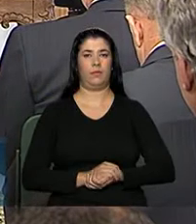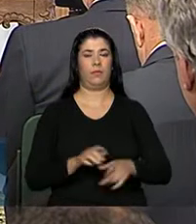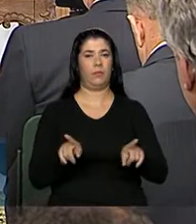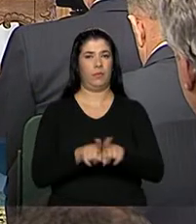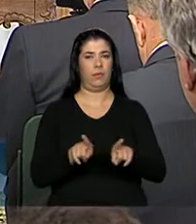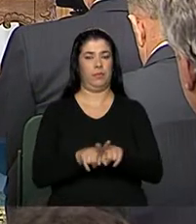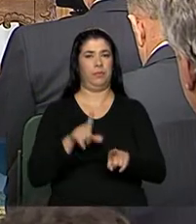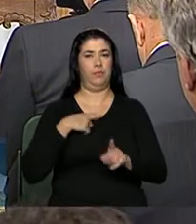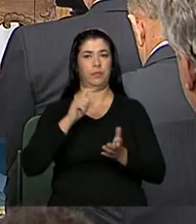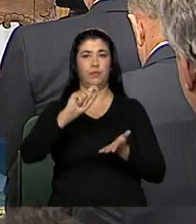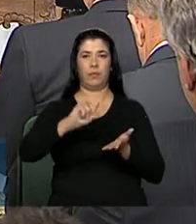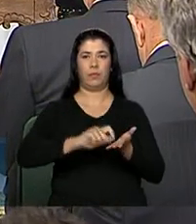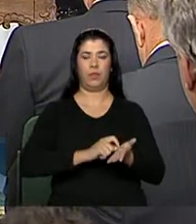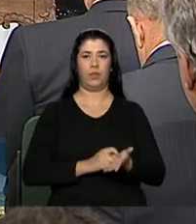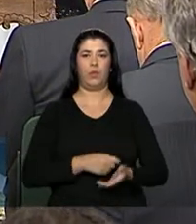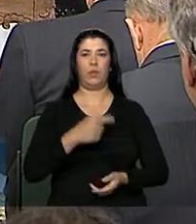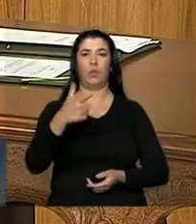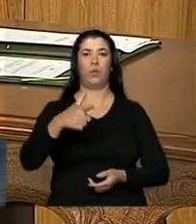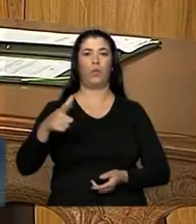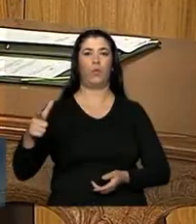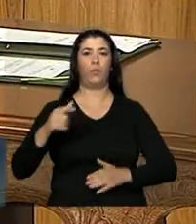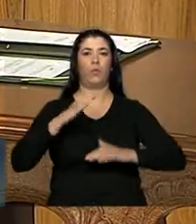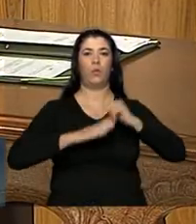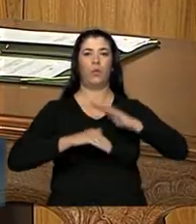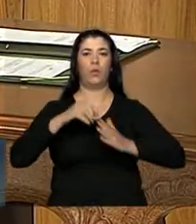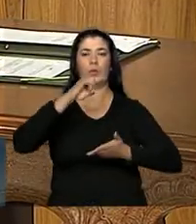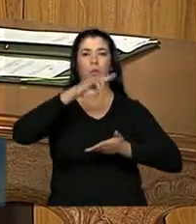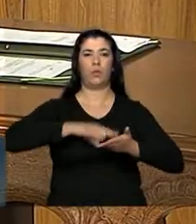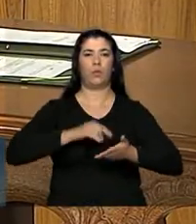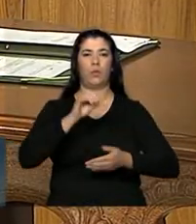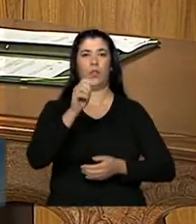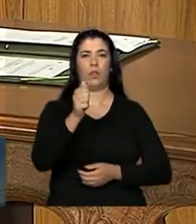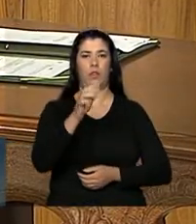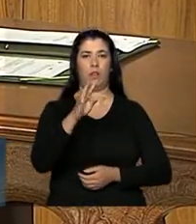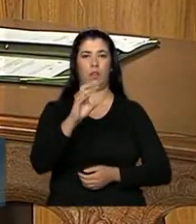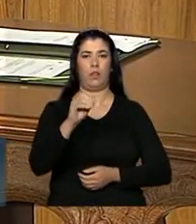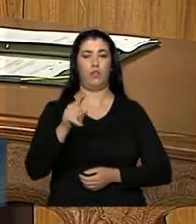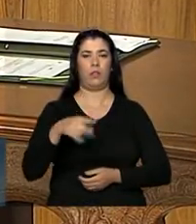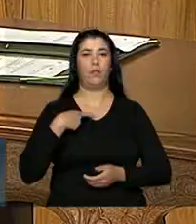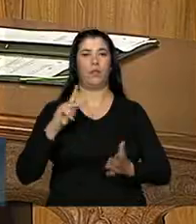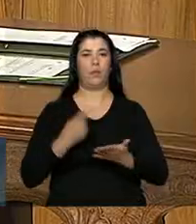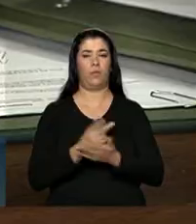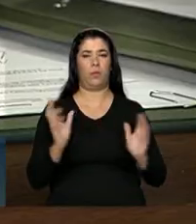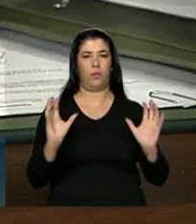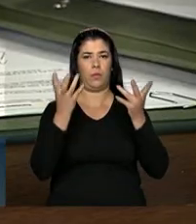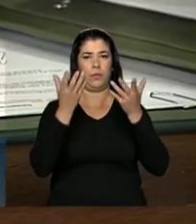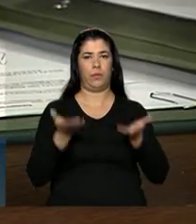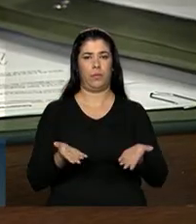Também serão assinados outros atos ainda nesta cerimônia.